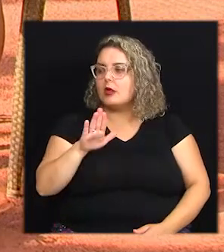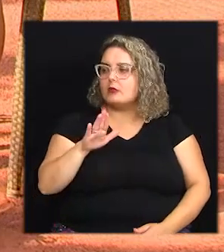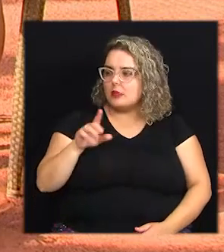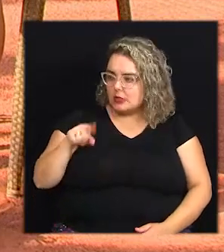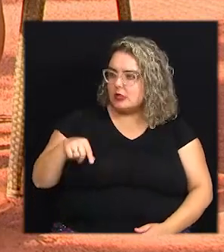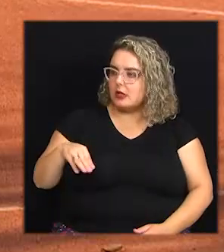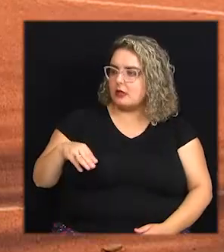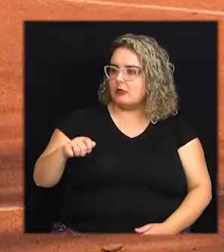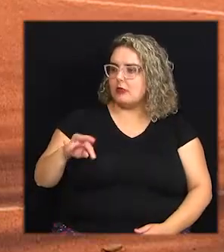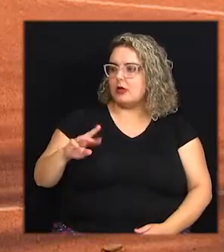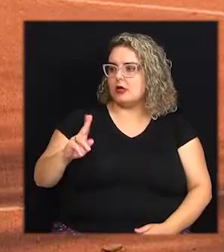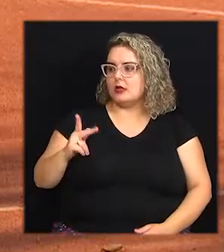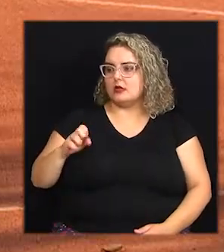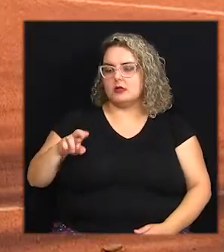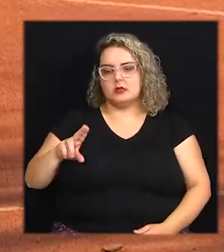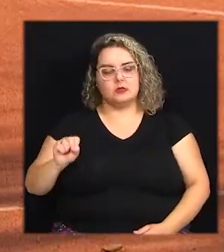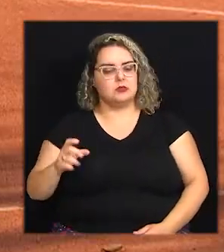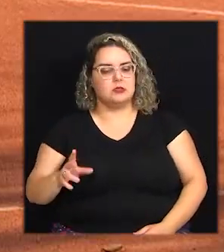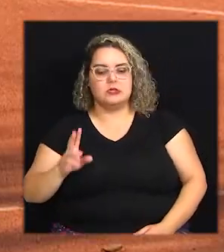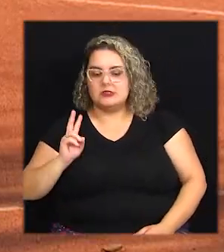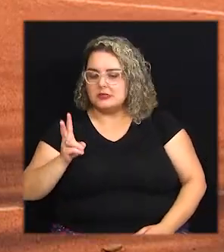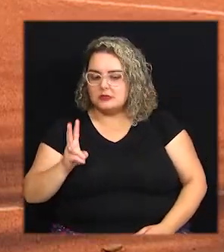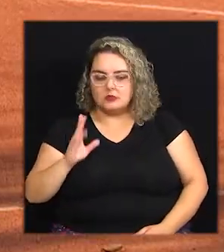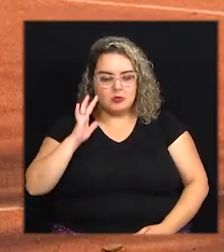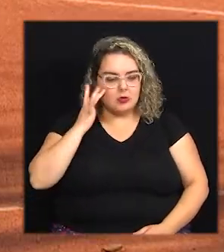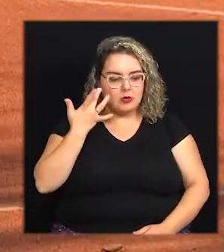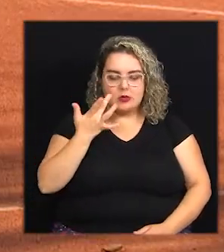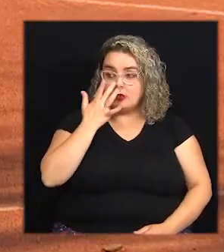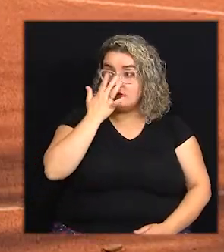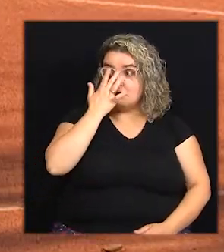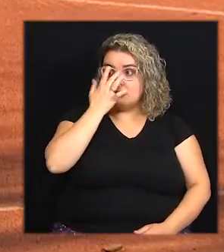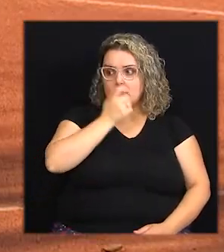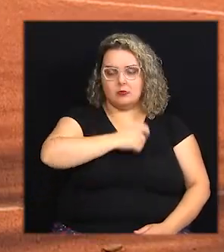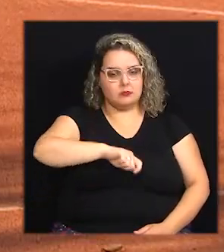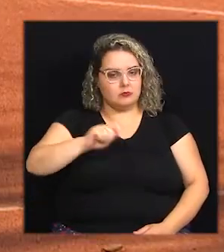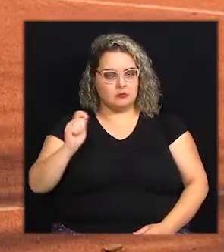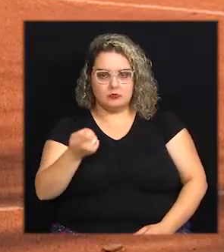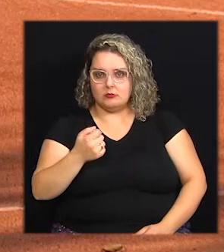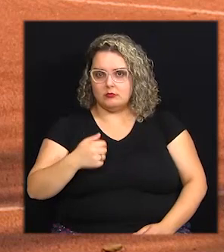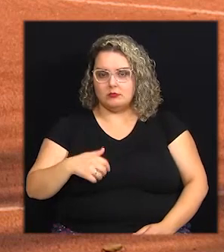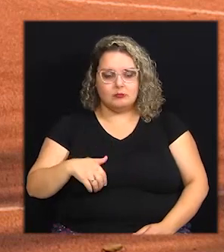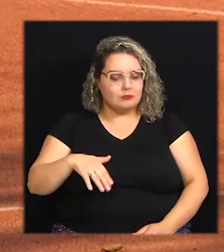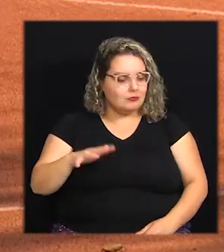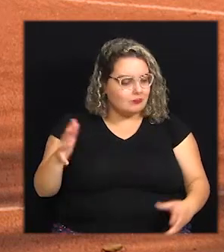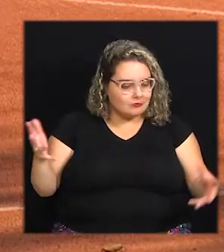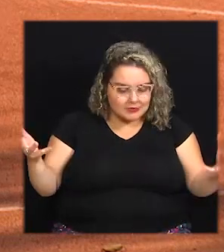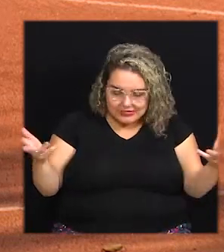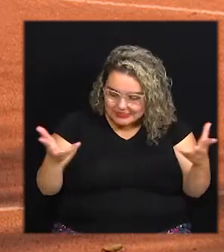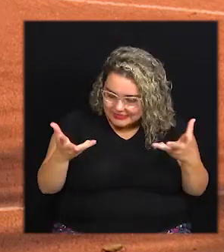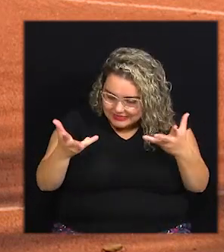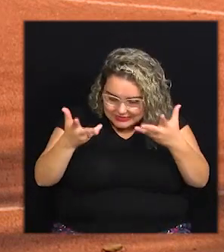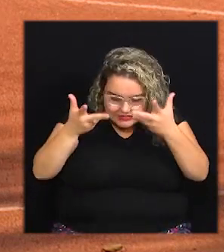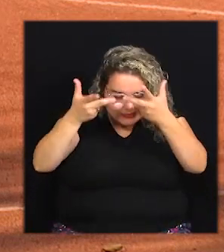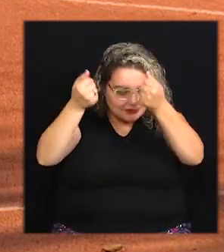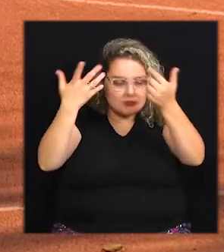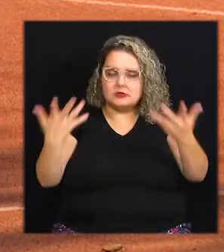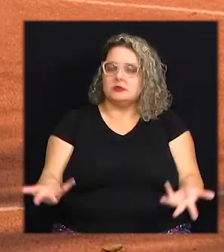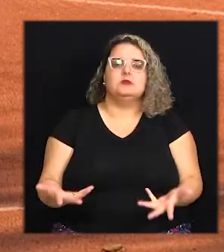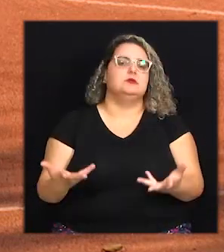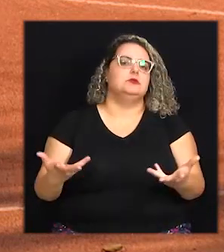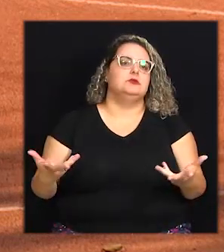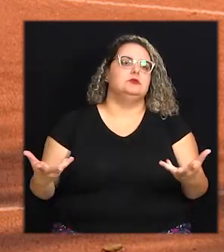mais, né, Matheus? Cara, eu sempre acho também o tênis o esporte mais incrível de todos, assim, na minha opinião,